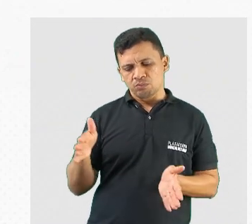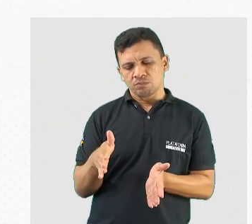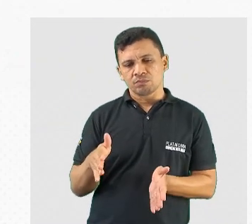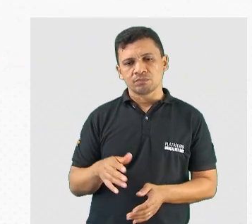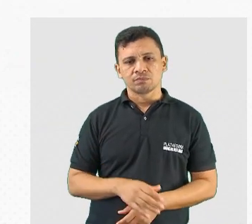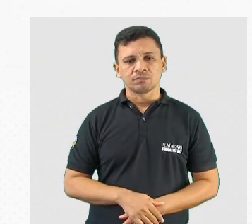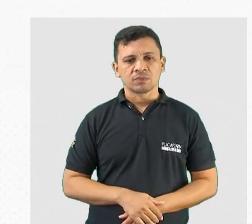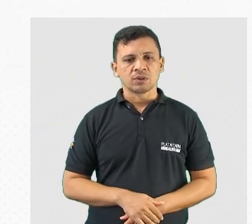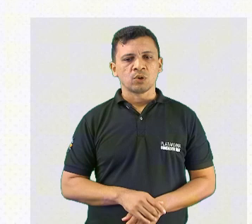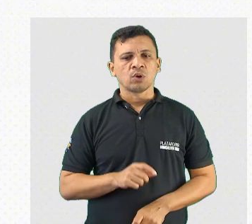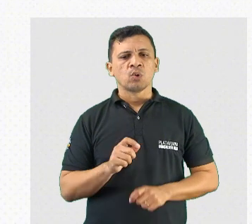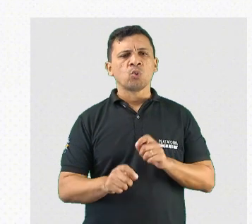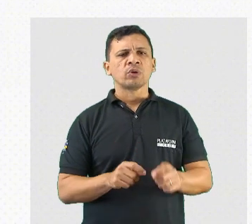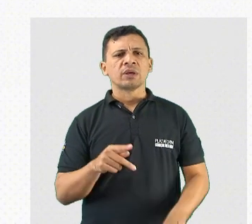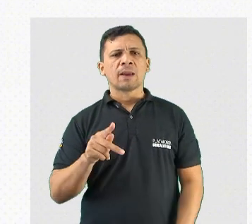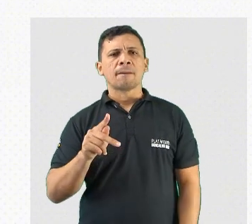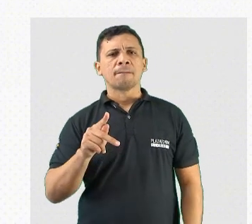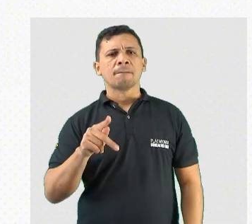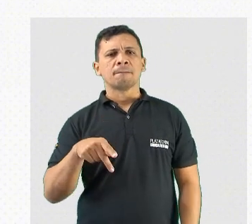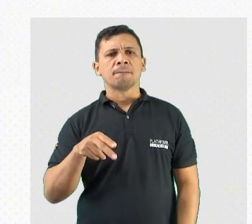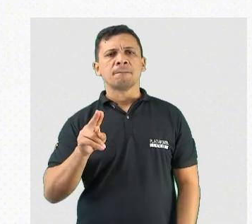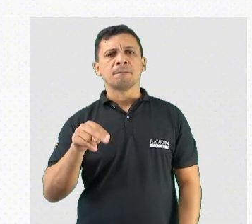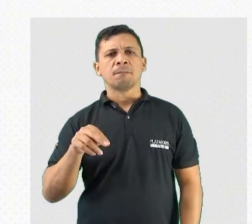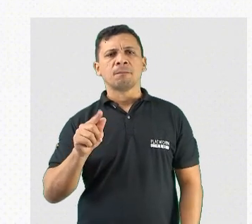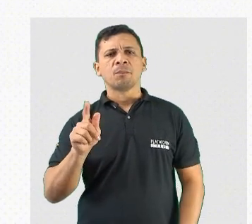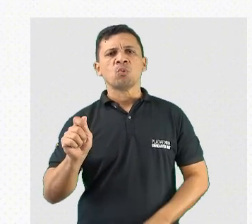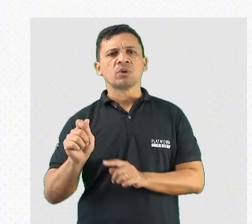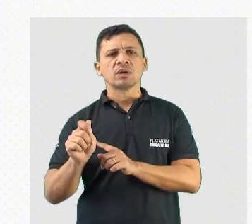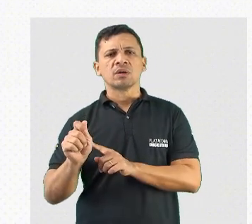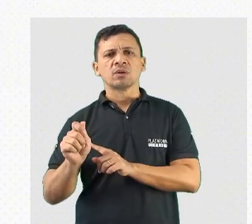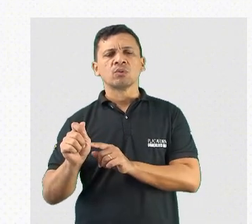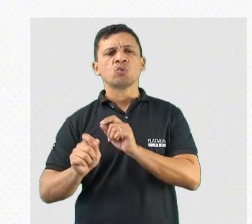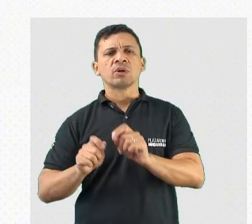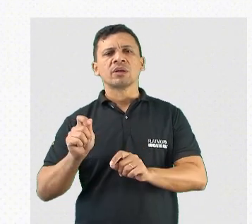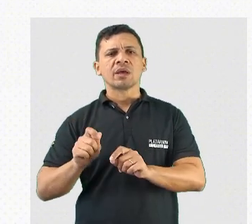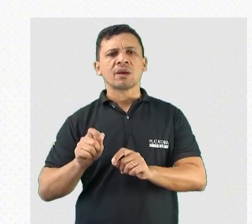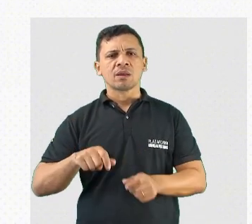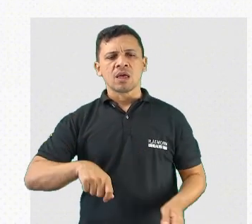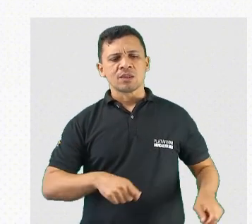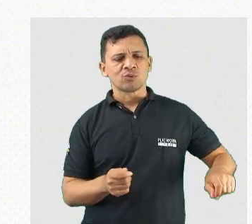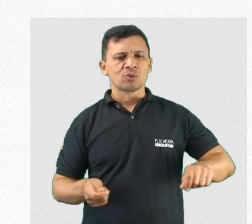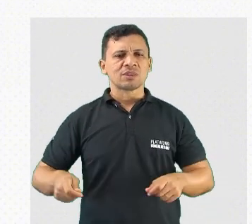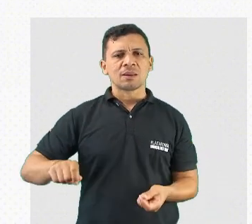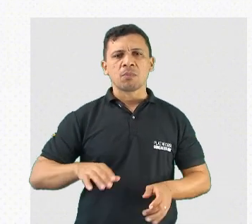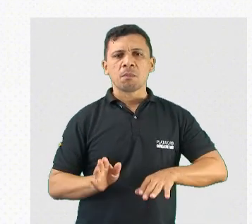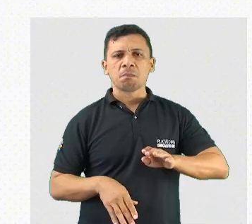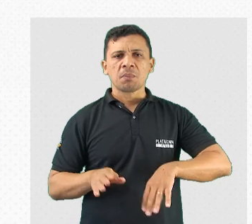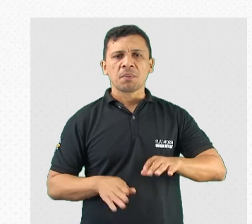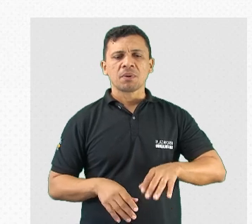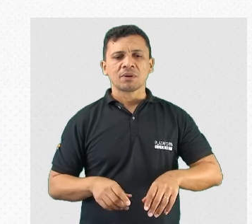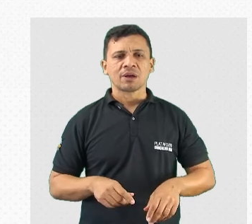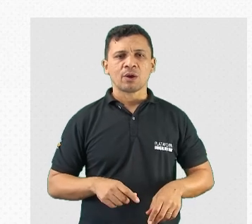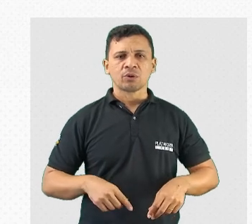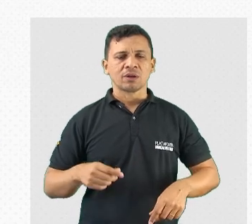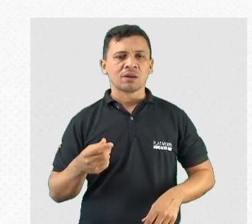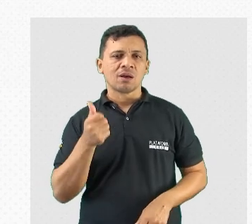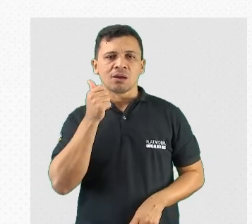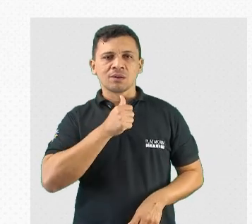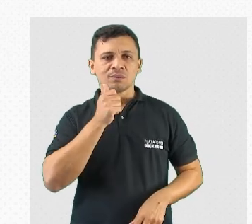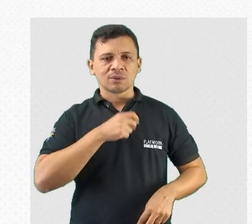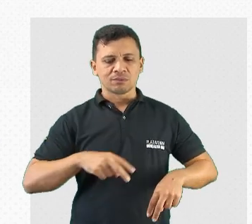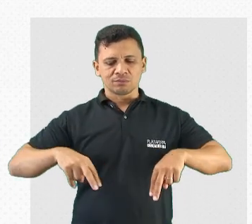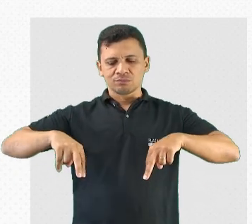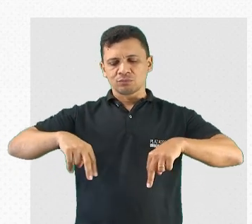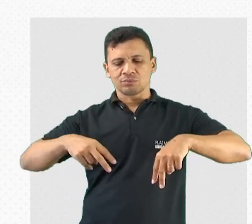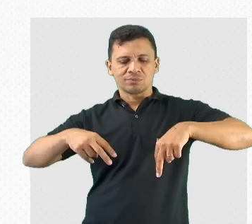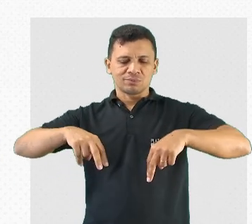o que é punga? Punga, ou o tambor de crioula, é justamente a umbigada, é quando uma